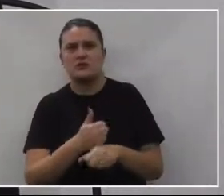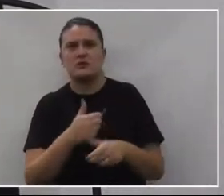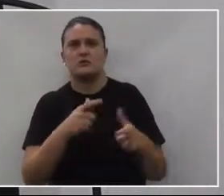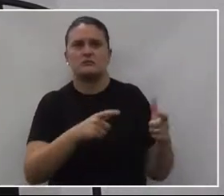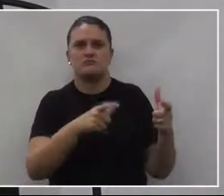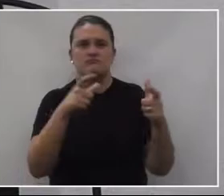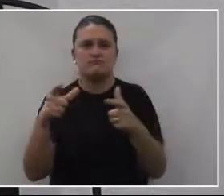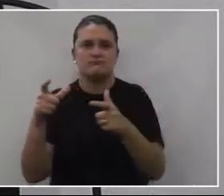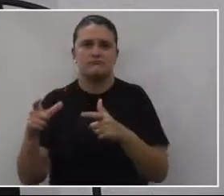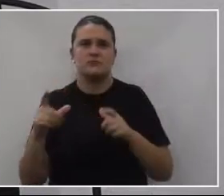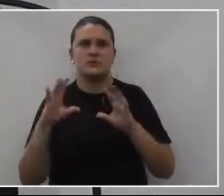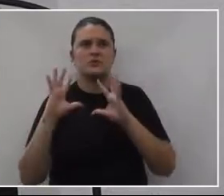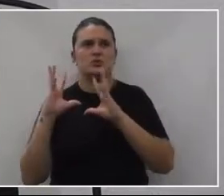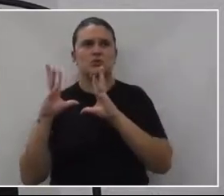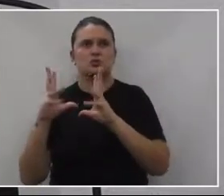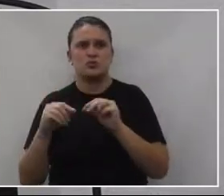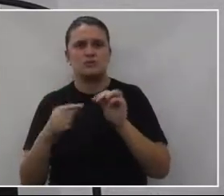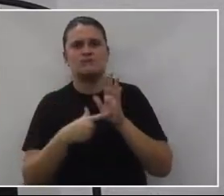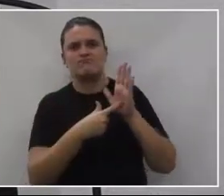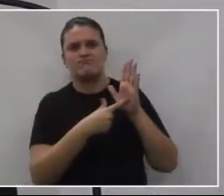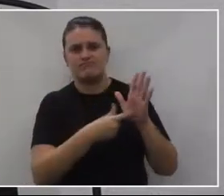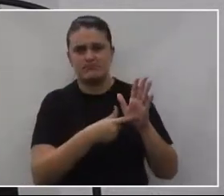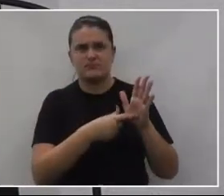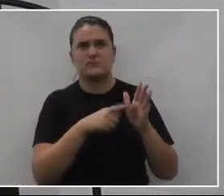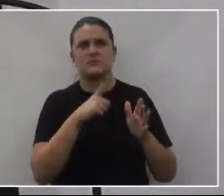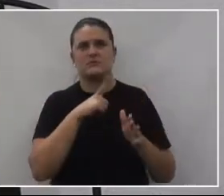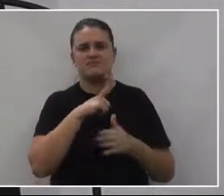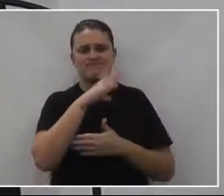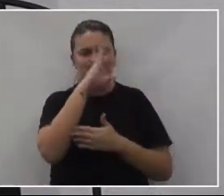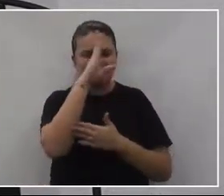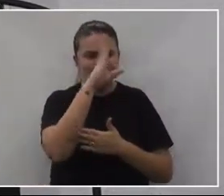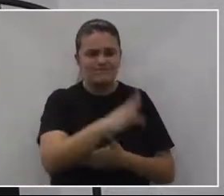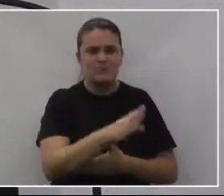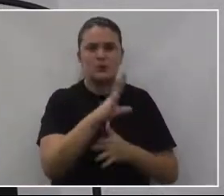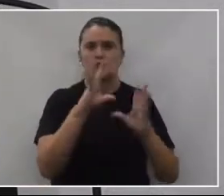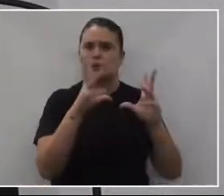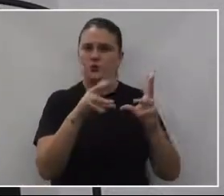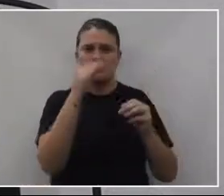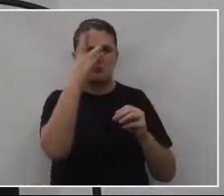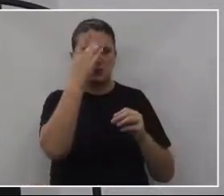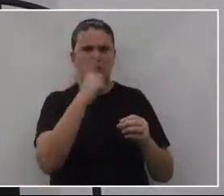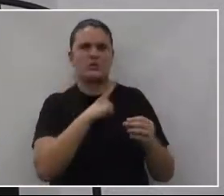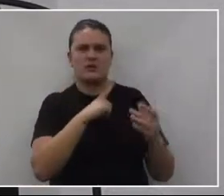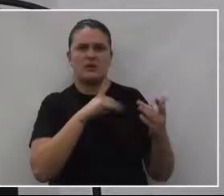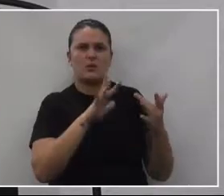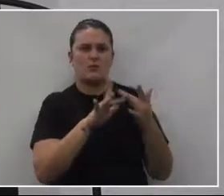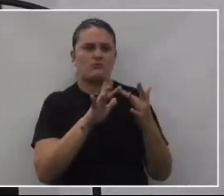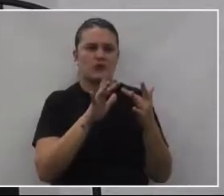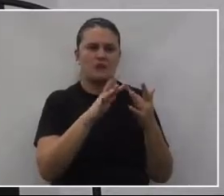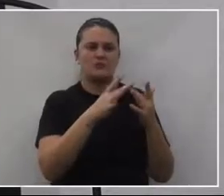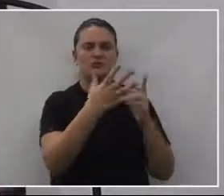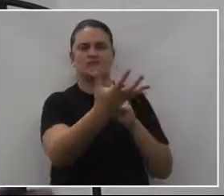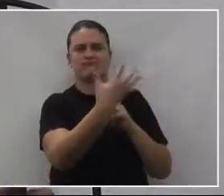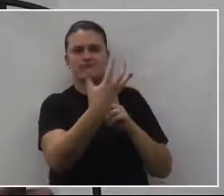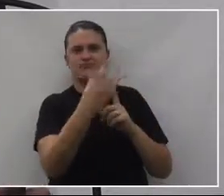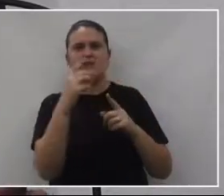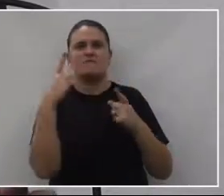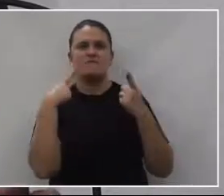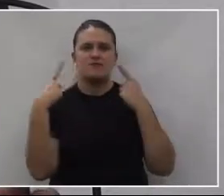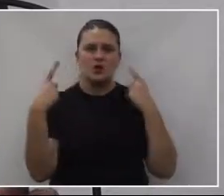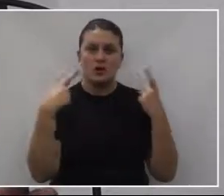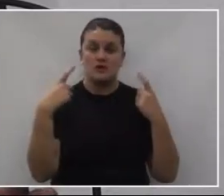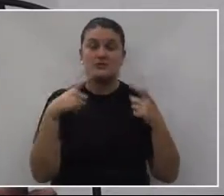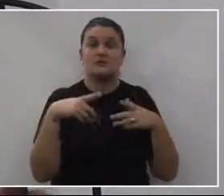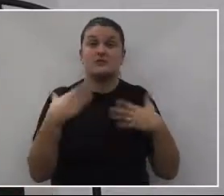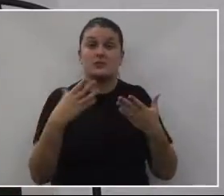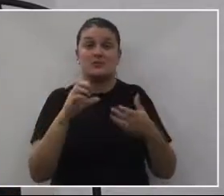região. Então, tudo aquilo reflete mais ou menos diretamente na vida de todo mundo que aqui reside. Isso, sem dúvida nenhuma, é uma grande oportunidade